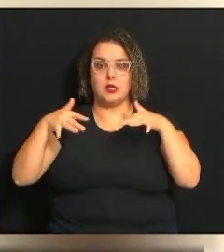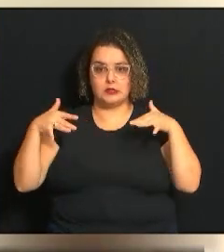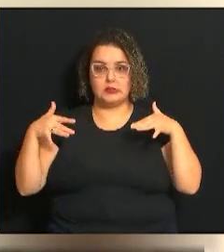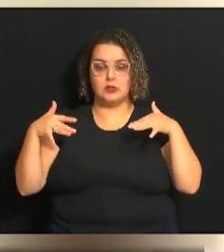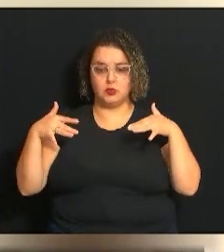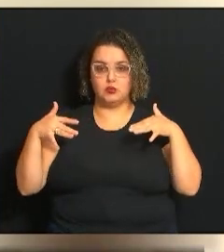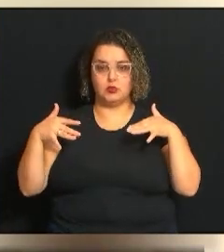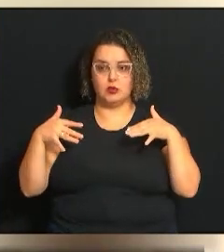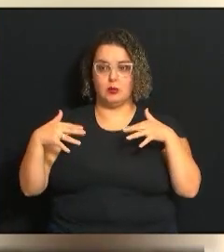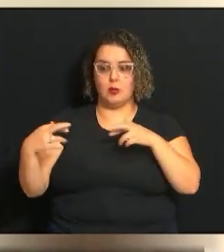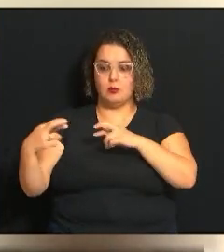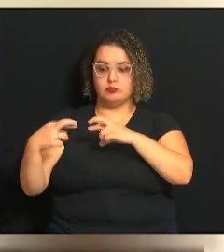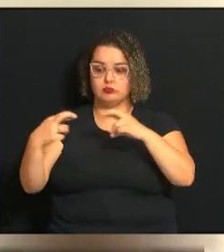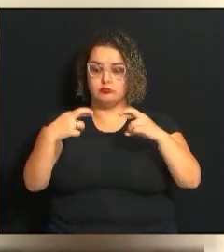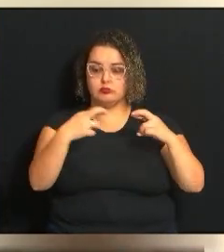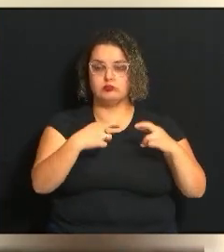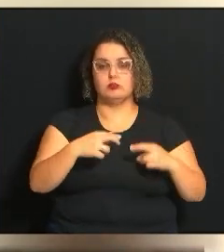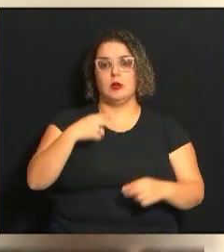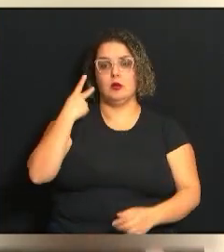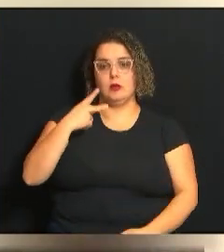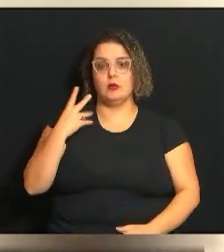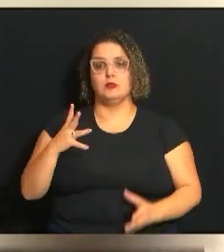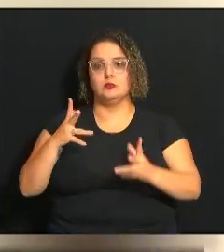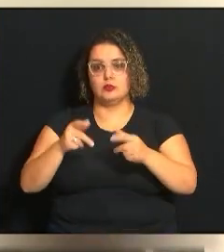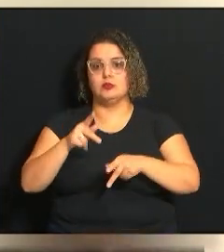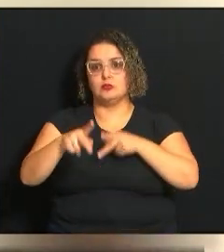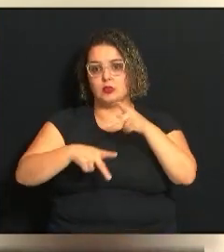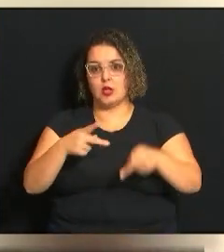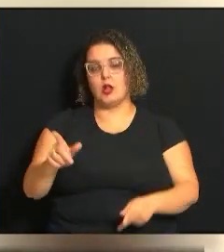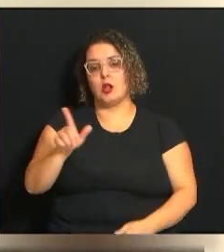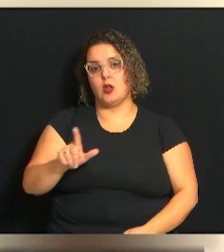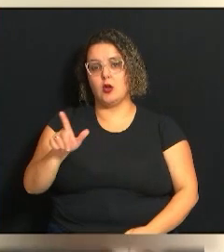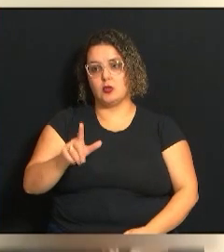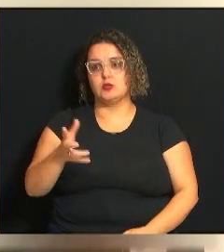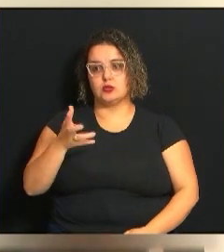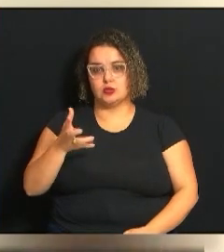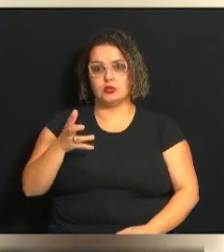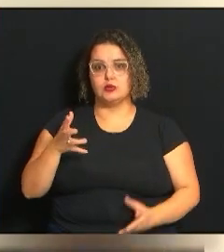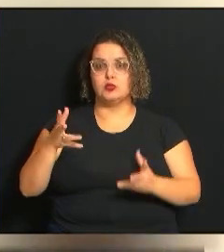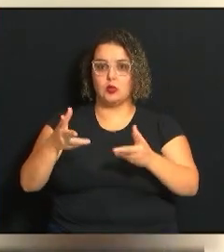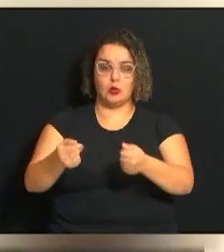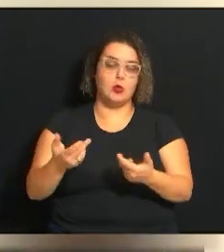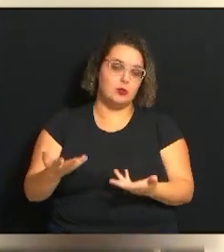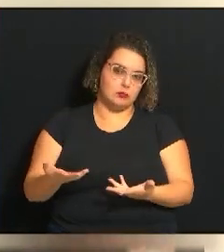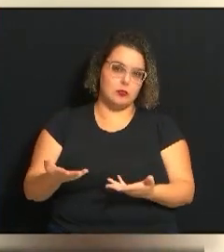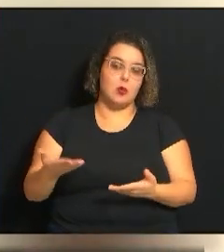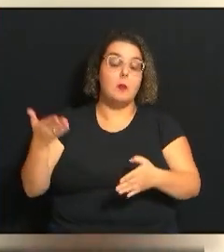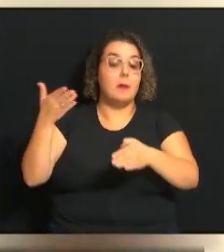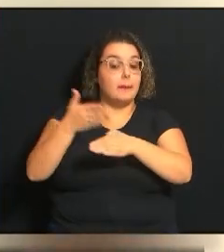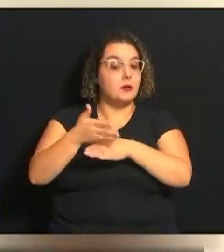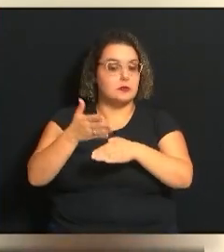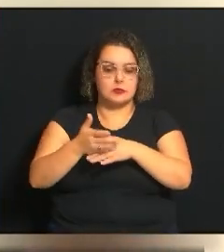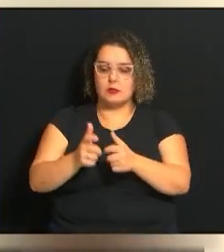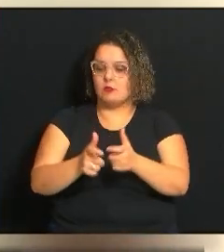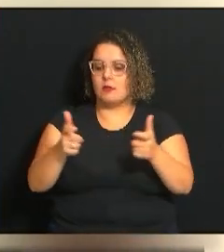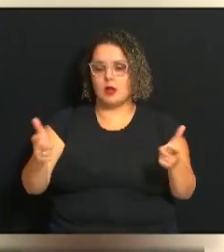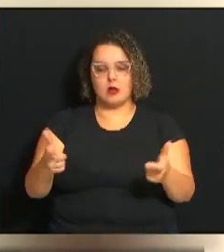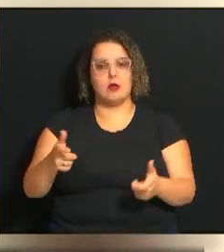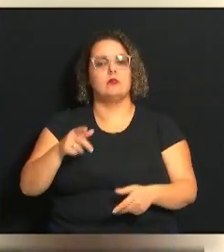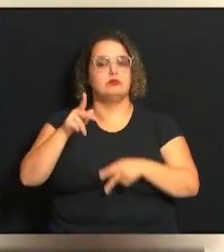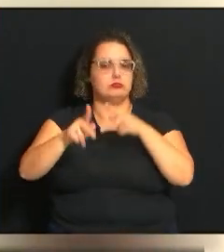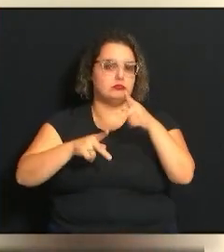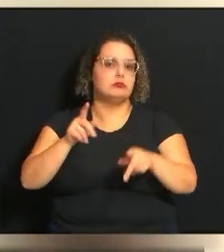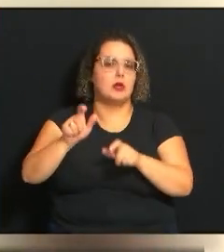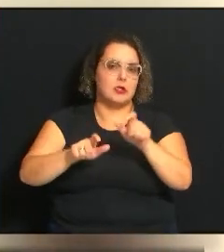pelo crivo dos vereadores, da população. É claro que nós gostaríamos muito que tivesse maior participação popular, tendo em vista a